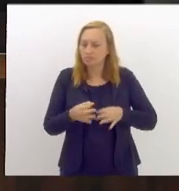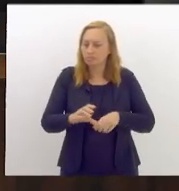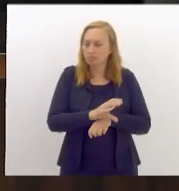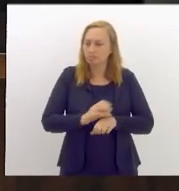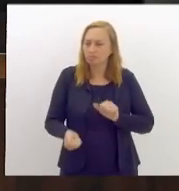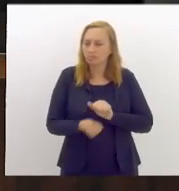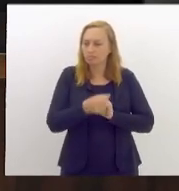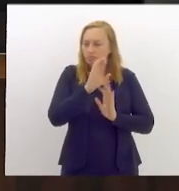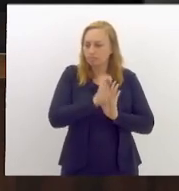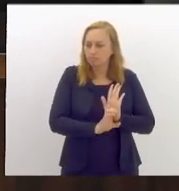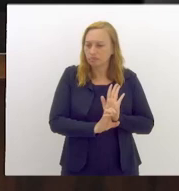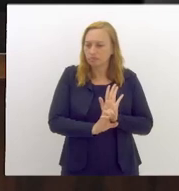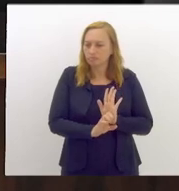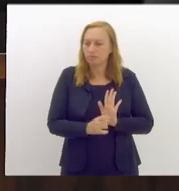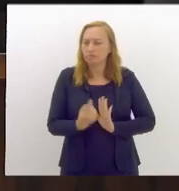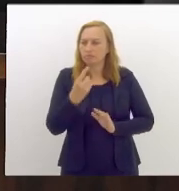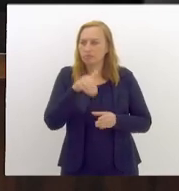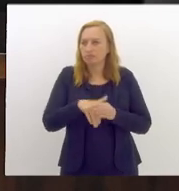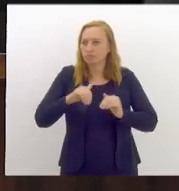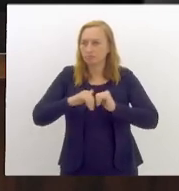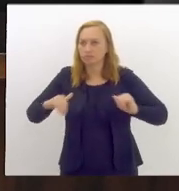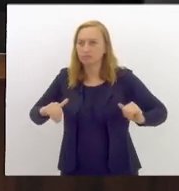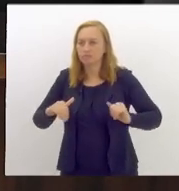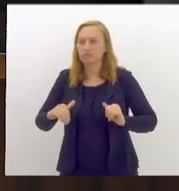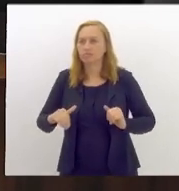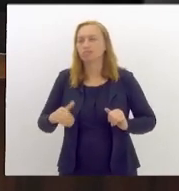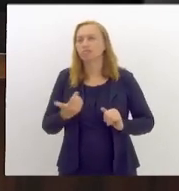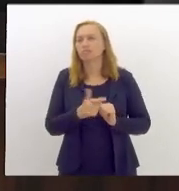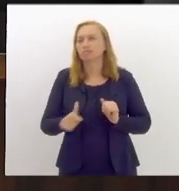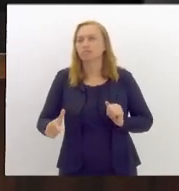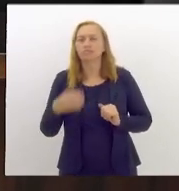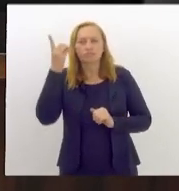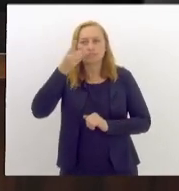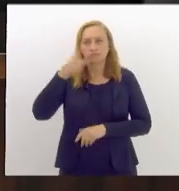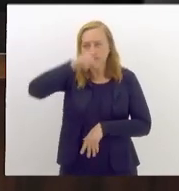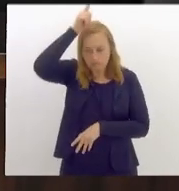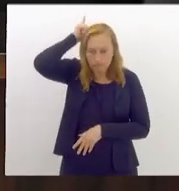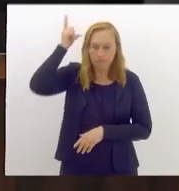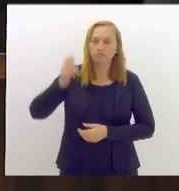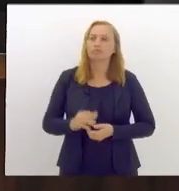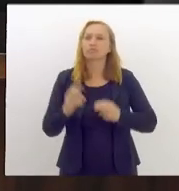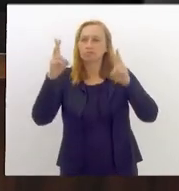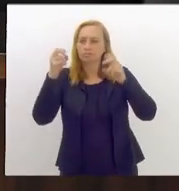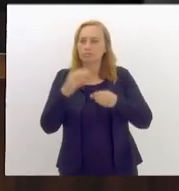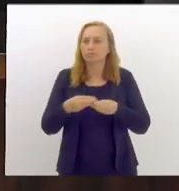emendas com voto separada pela inconstitucionalidade Deputado Luiz Paulo